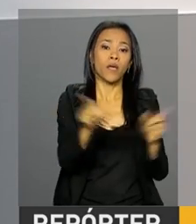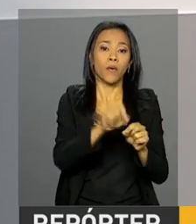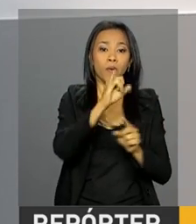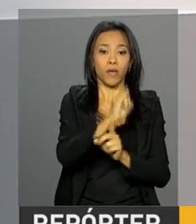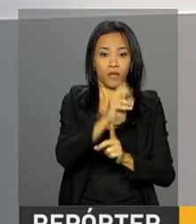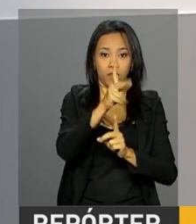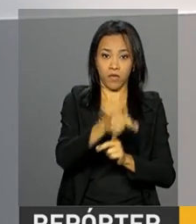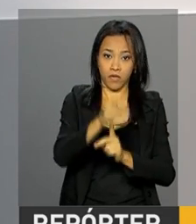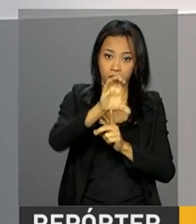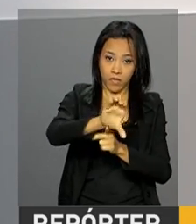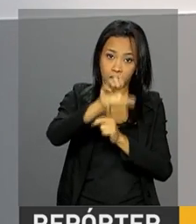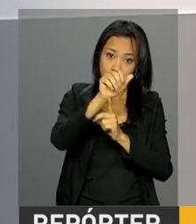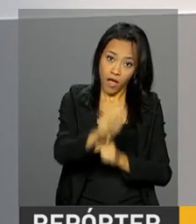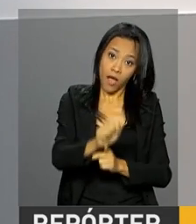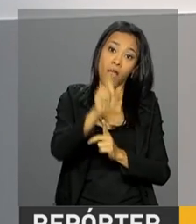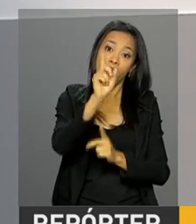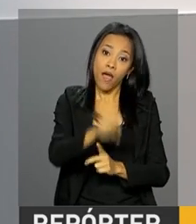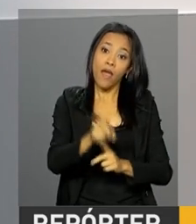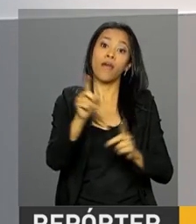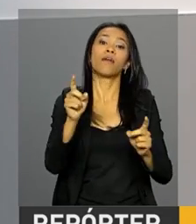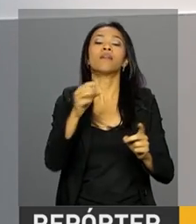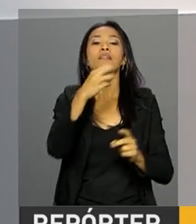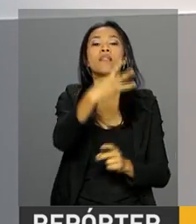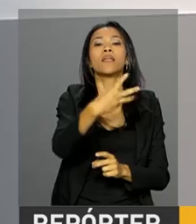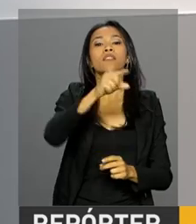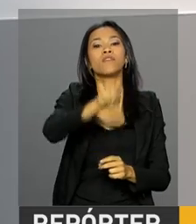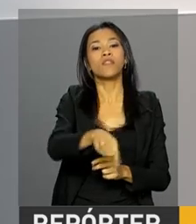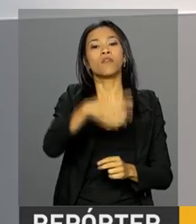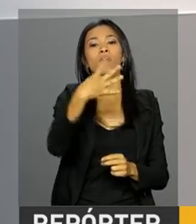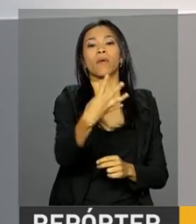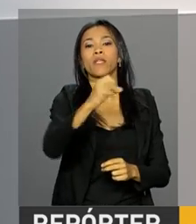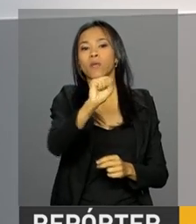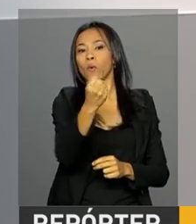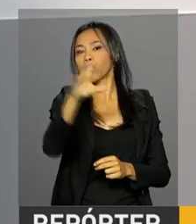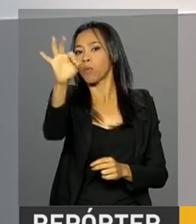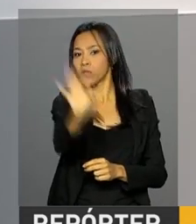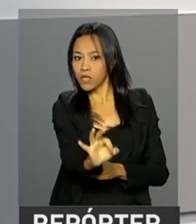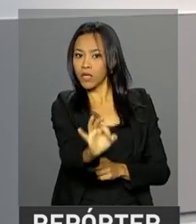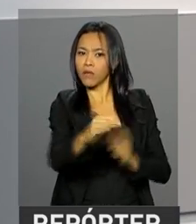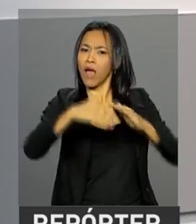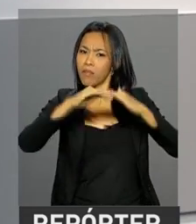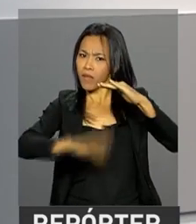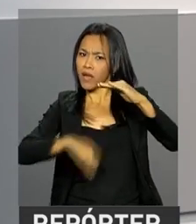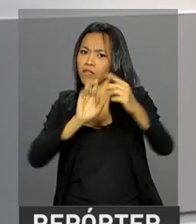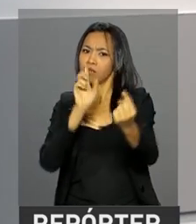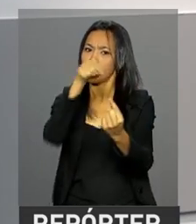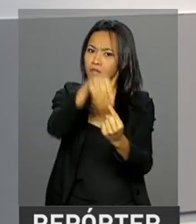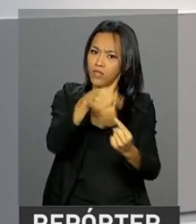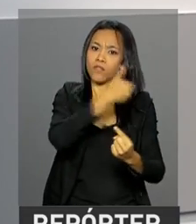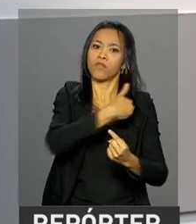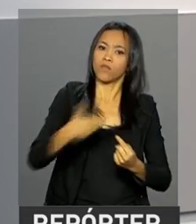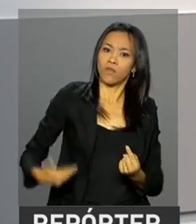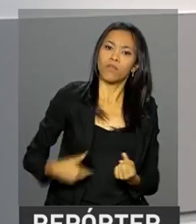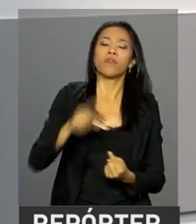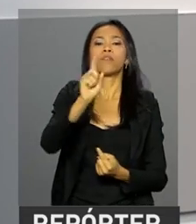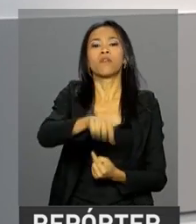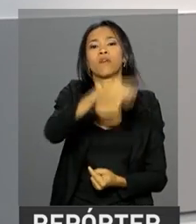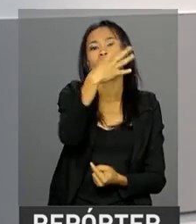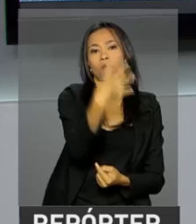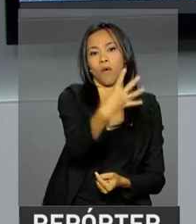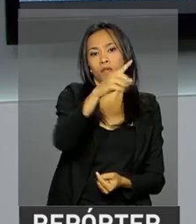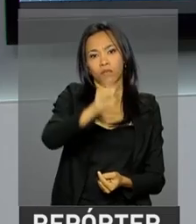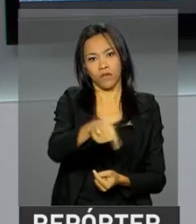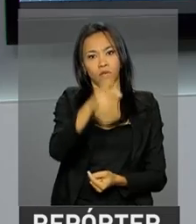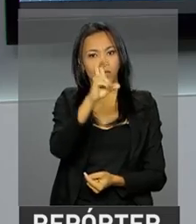Preços ao Consumidor Amplo, feche o ano em 3,48%, bem abaixo do centro da meta, que é